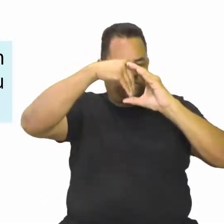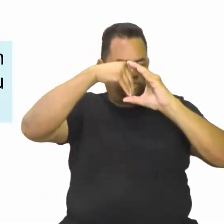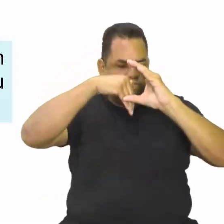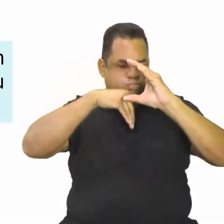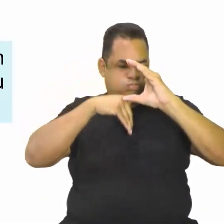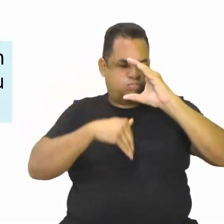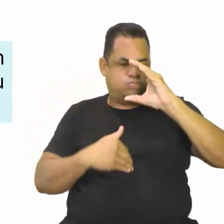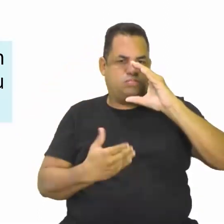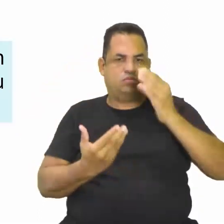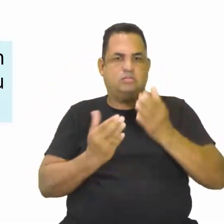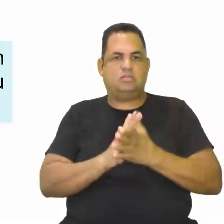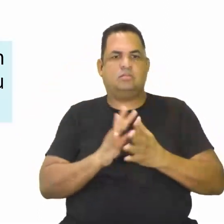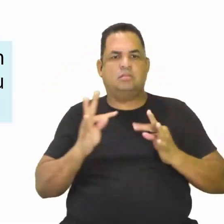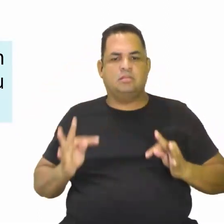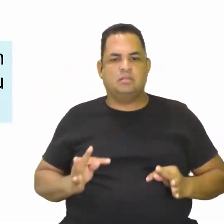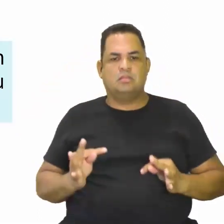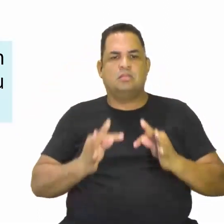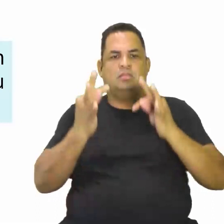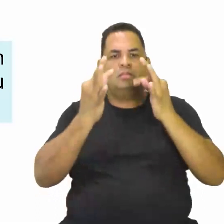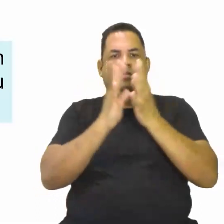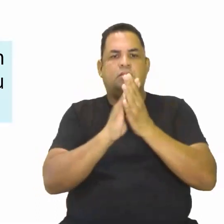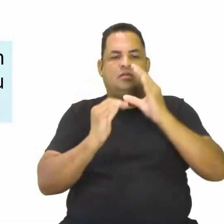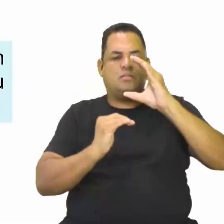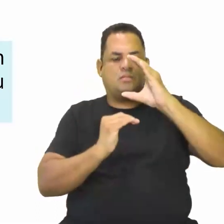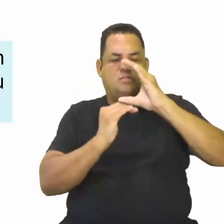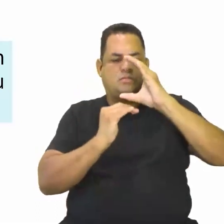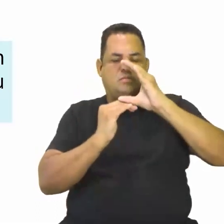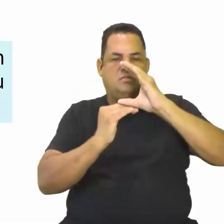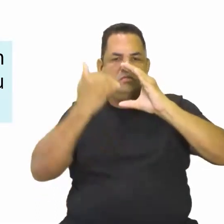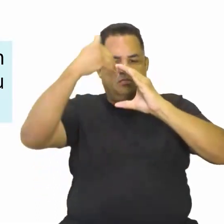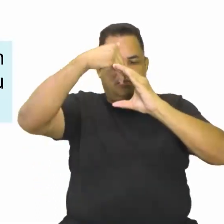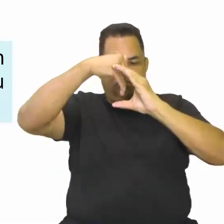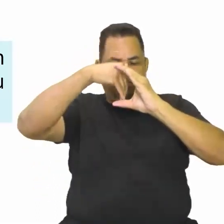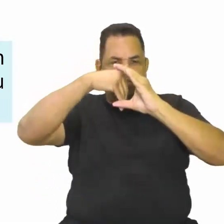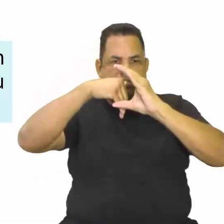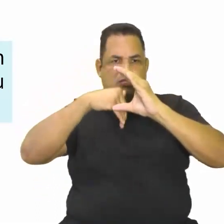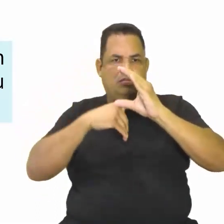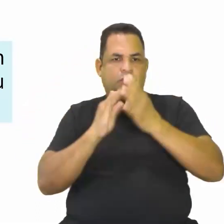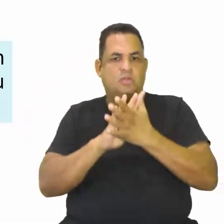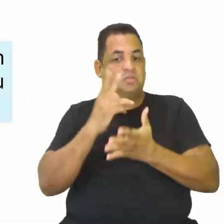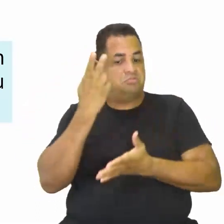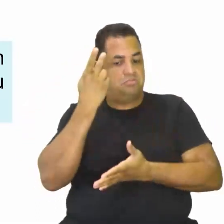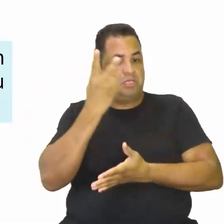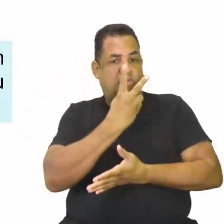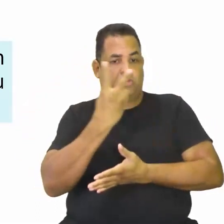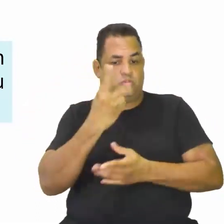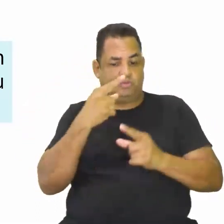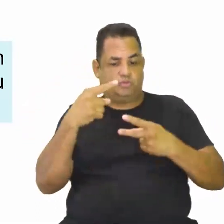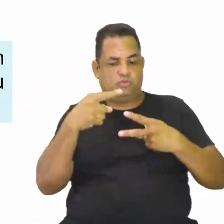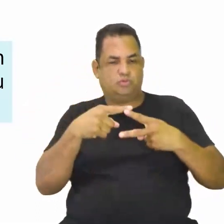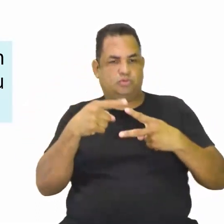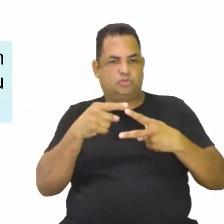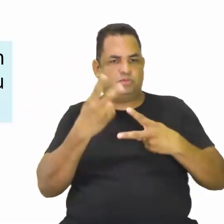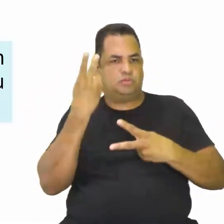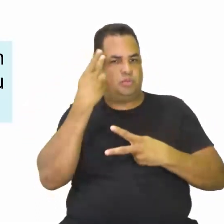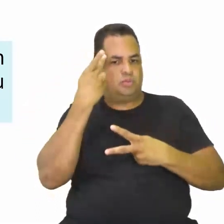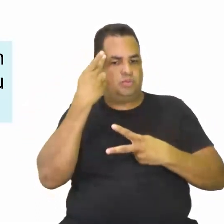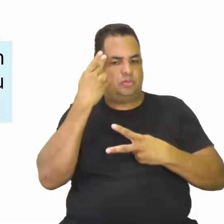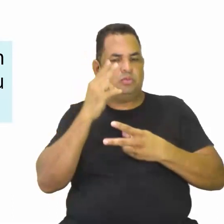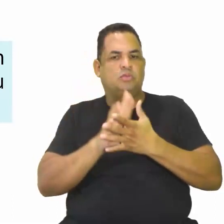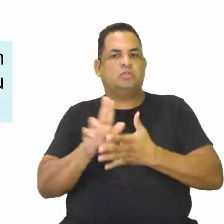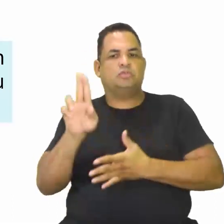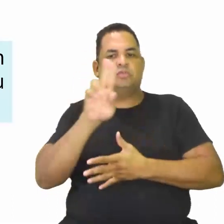No entanto, a técnica de filtração existe. A filtração comum e a filtração a